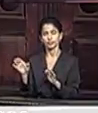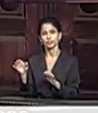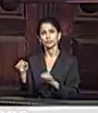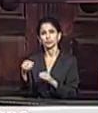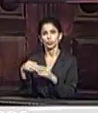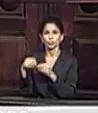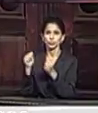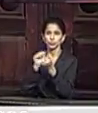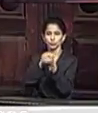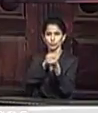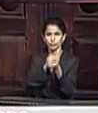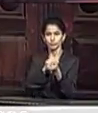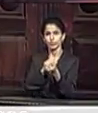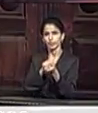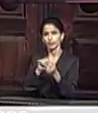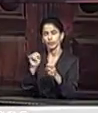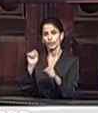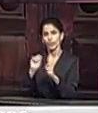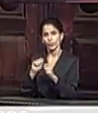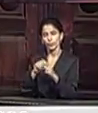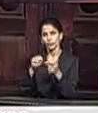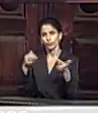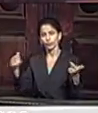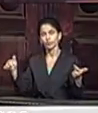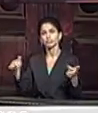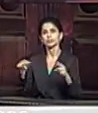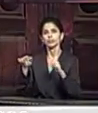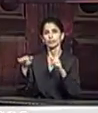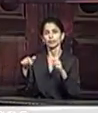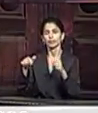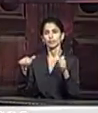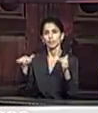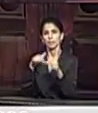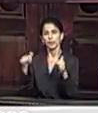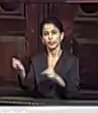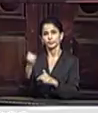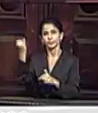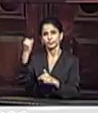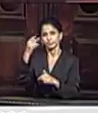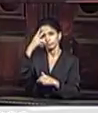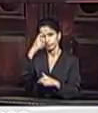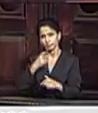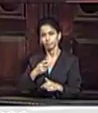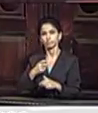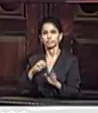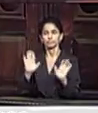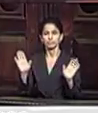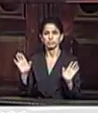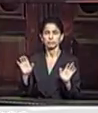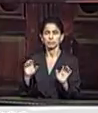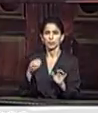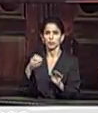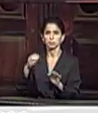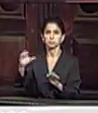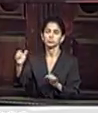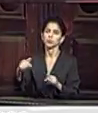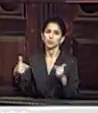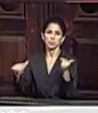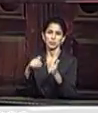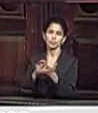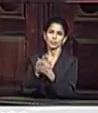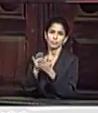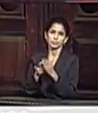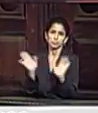que executam um trabalho extremamente importante, diligente, sério, não veem consequência nenhuma do seu